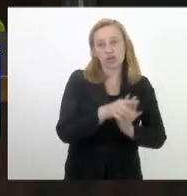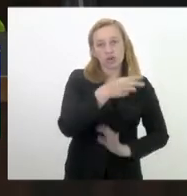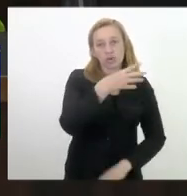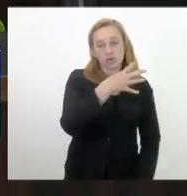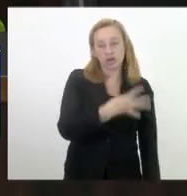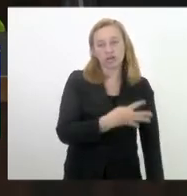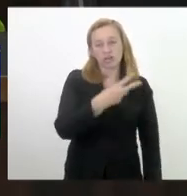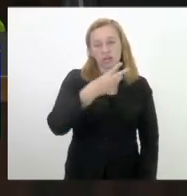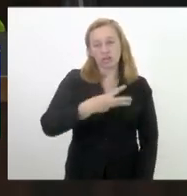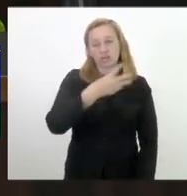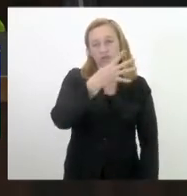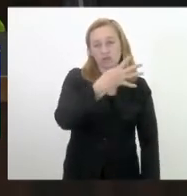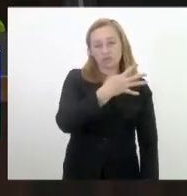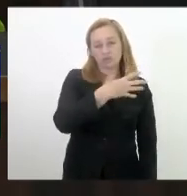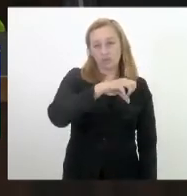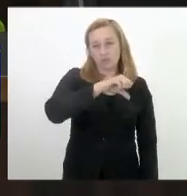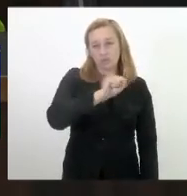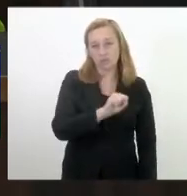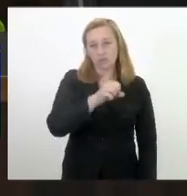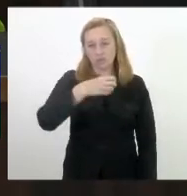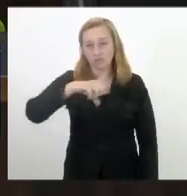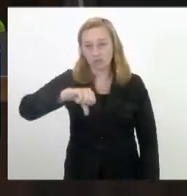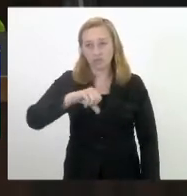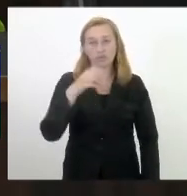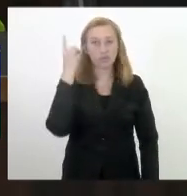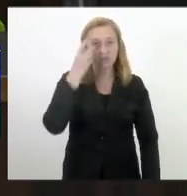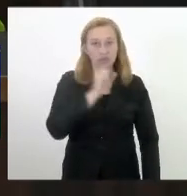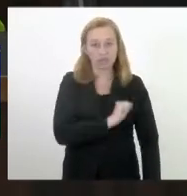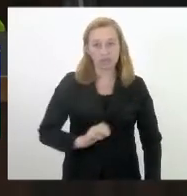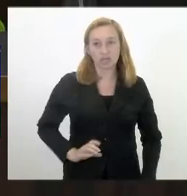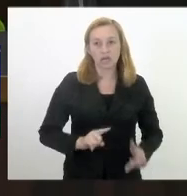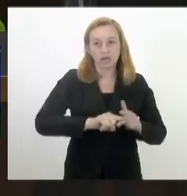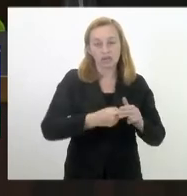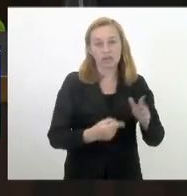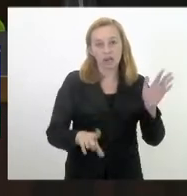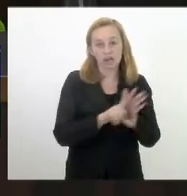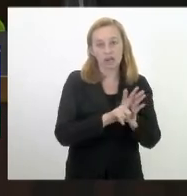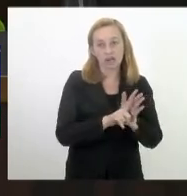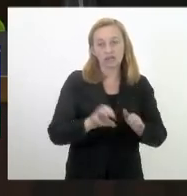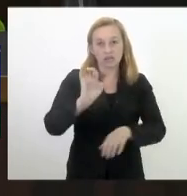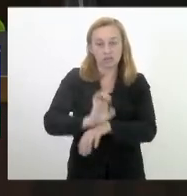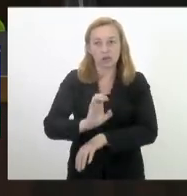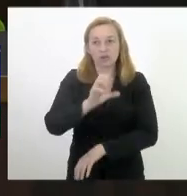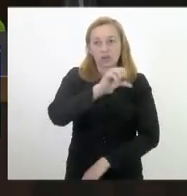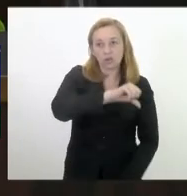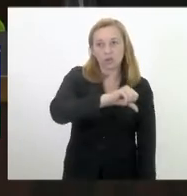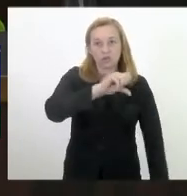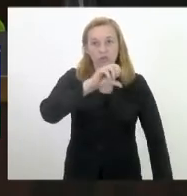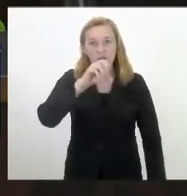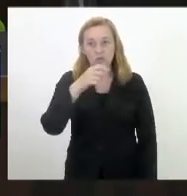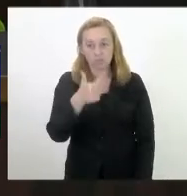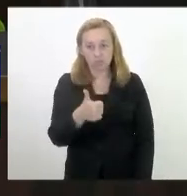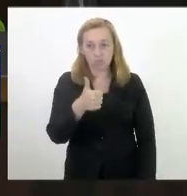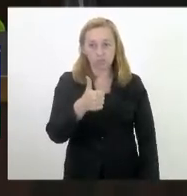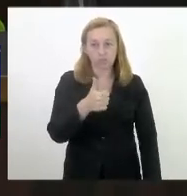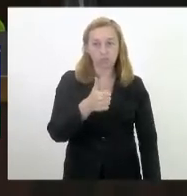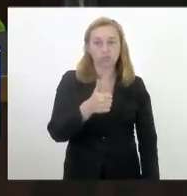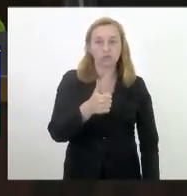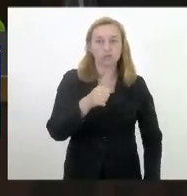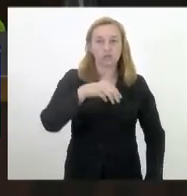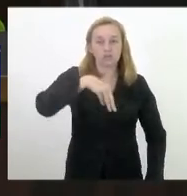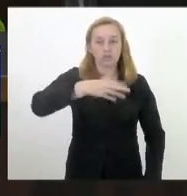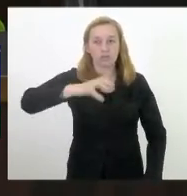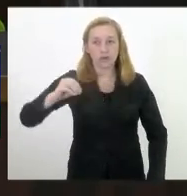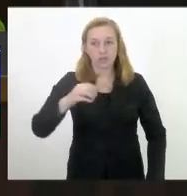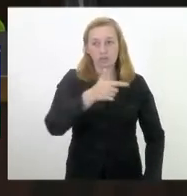4389-2021, de autoria do deputado André Ceciliano, que altera a lei estadual 9191 de 2 de março de 21 e dá outras